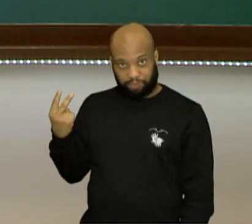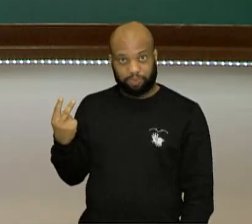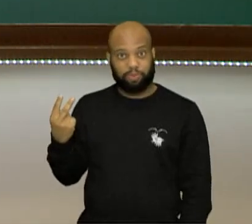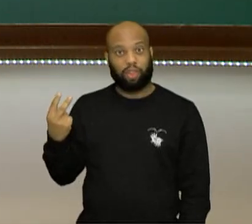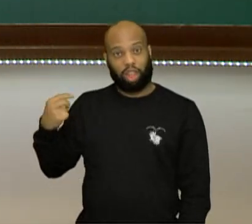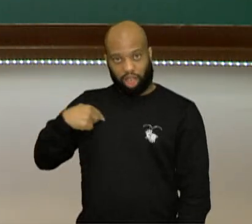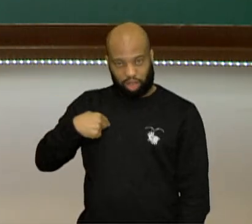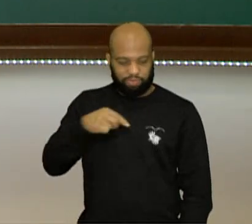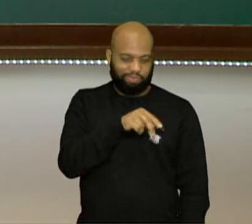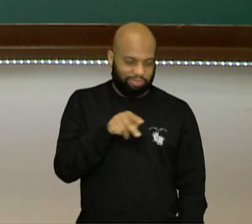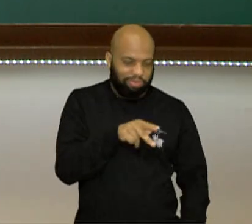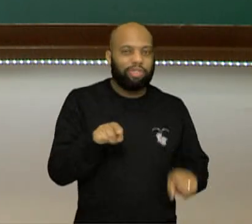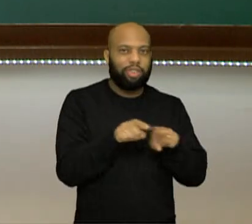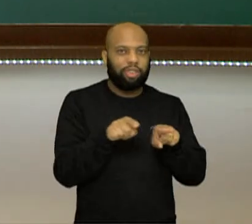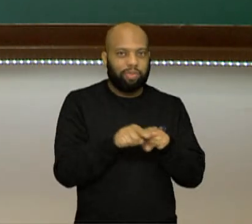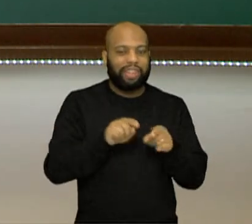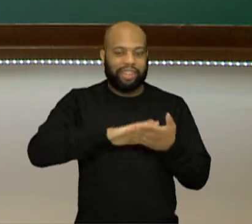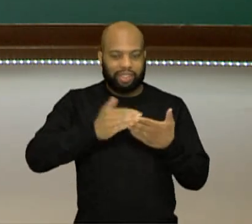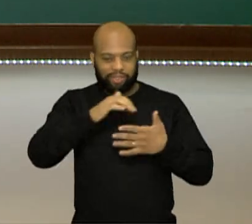e vocês aí do outro lado,